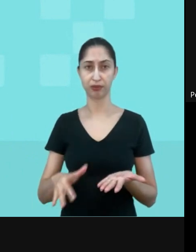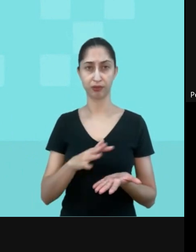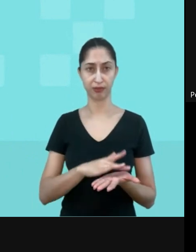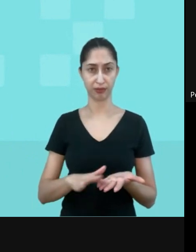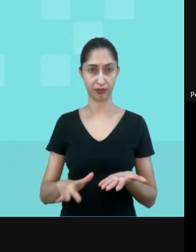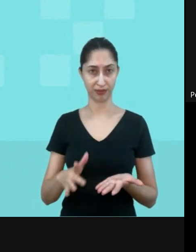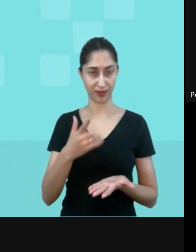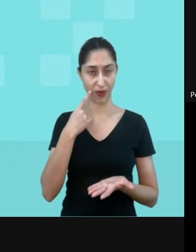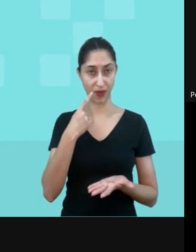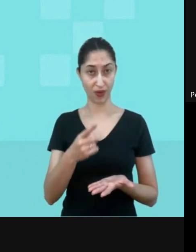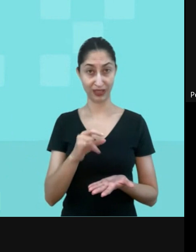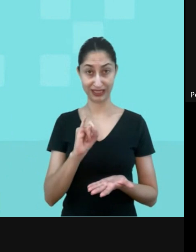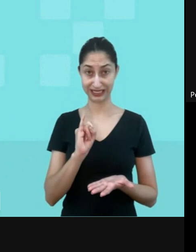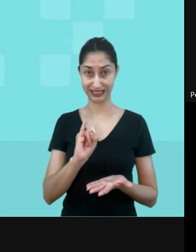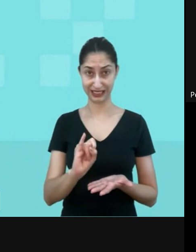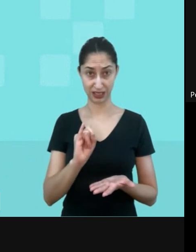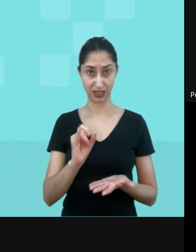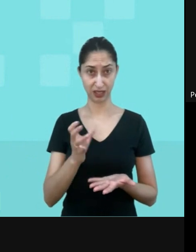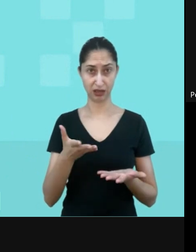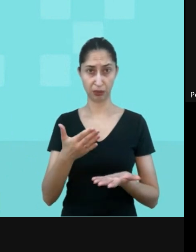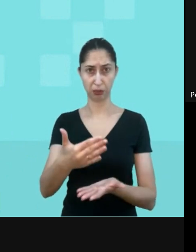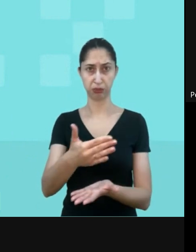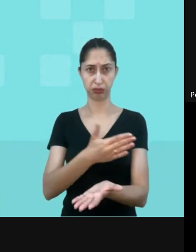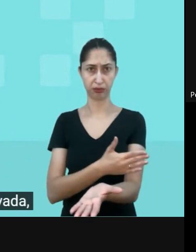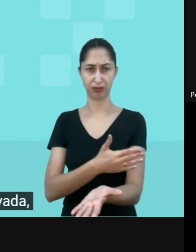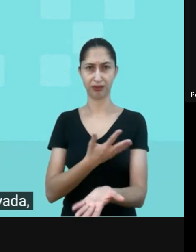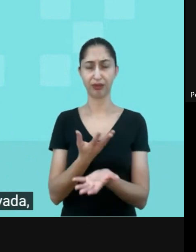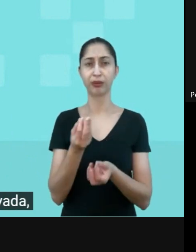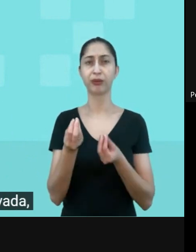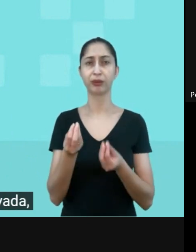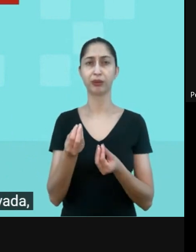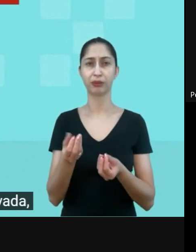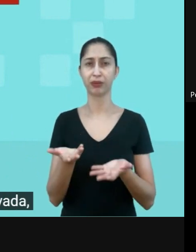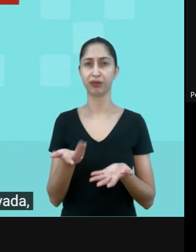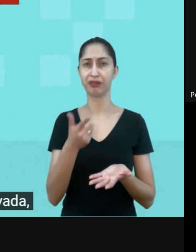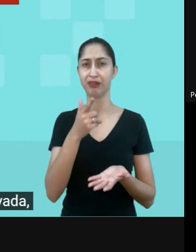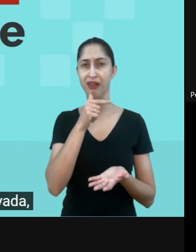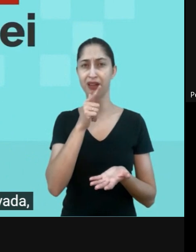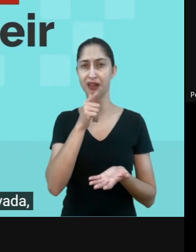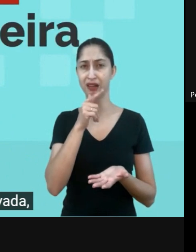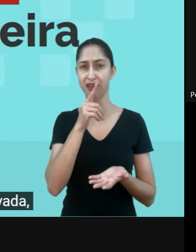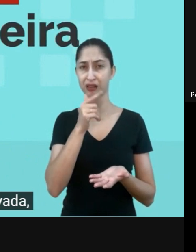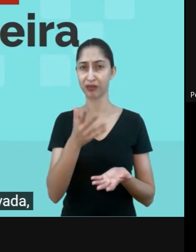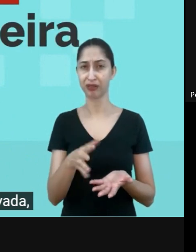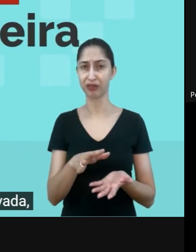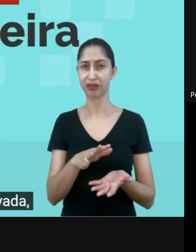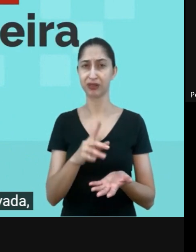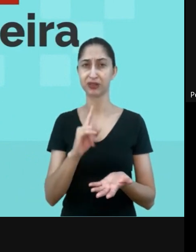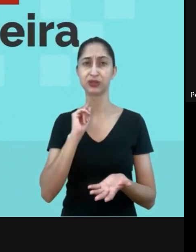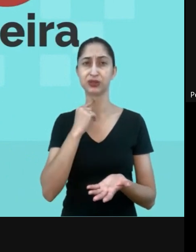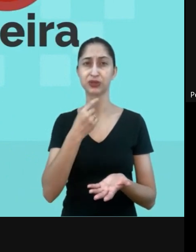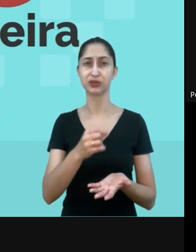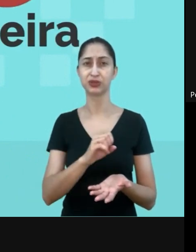para cá. Se eu puser o braço inteiro aqui, eu vou jogar uma parte que não foi lavada,